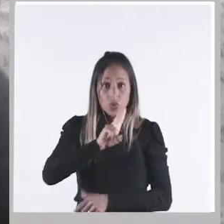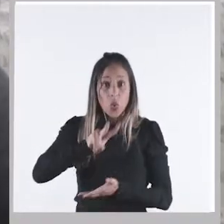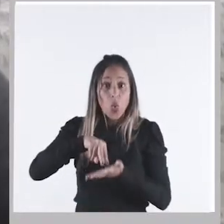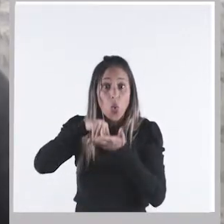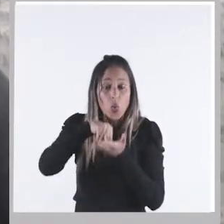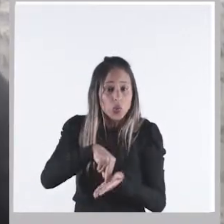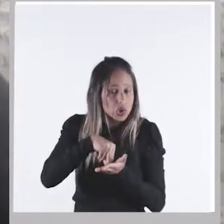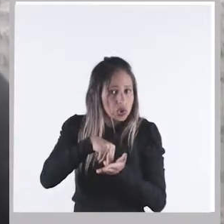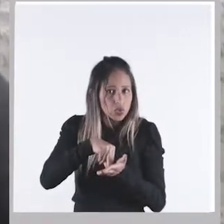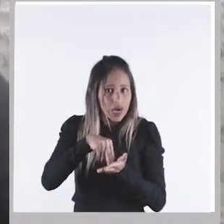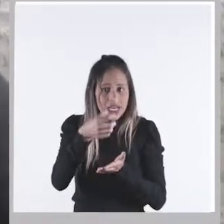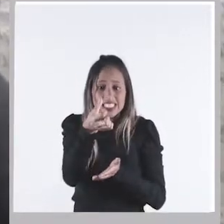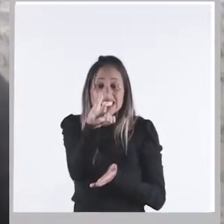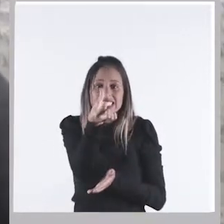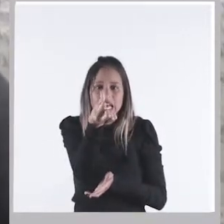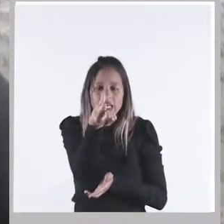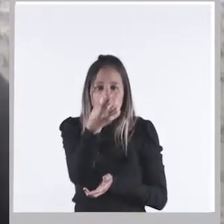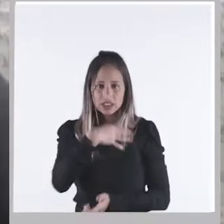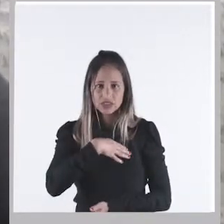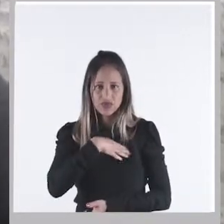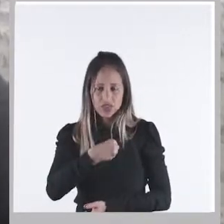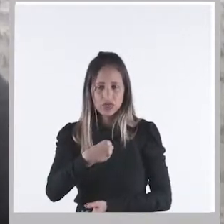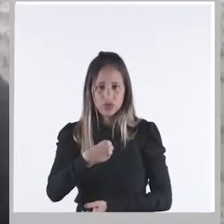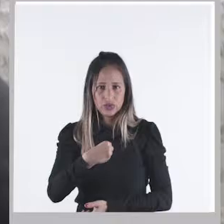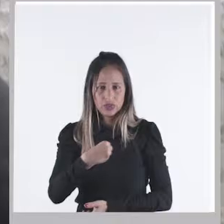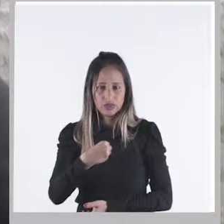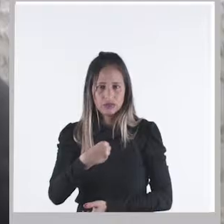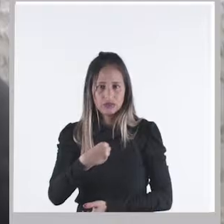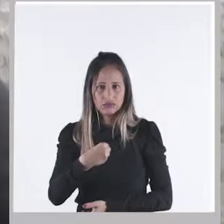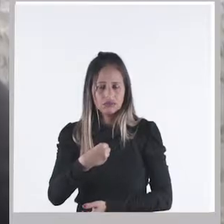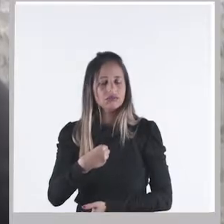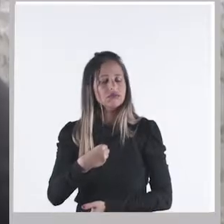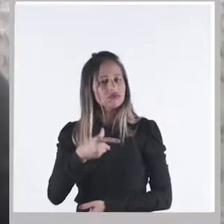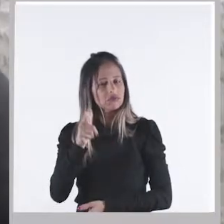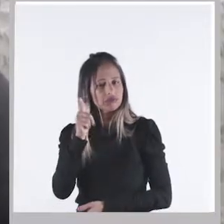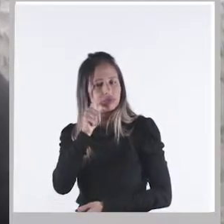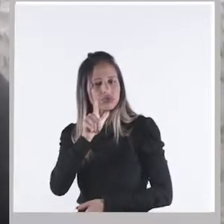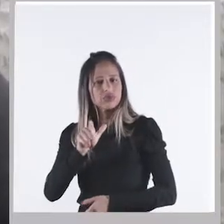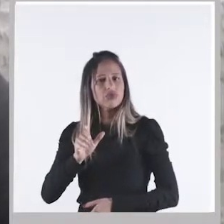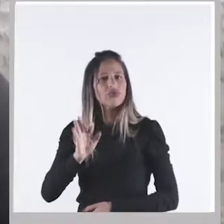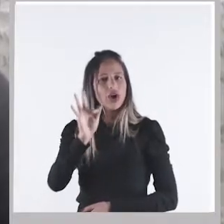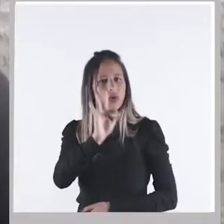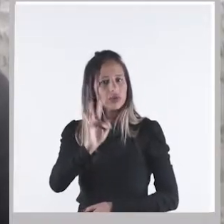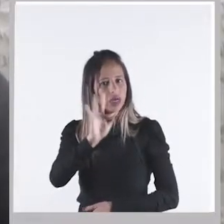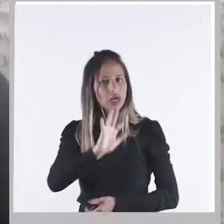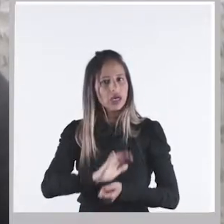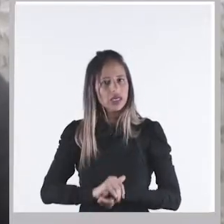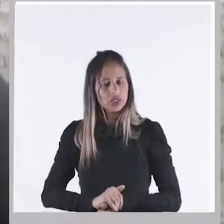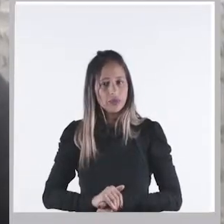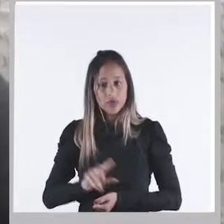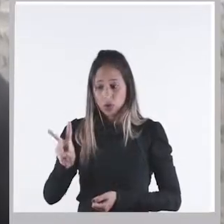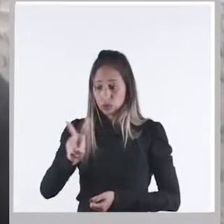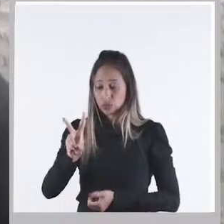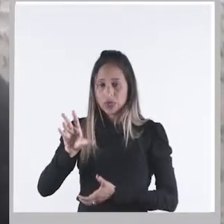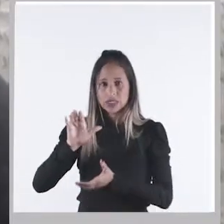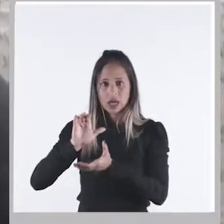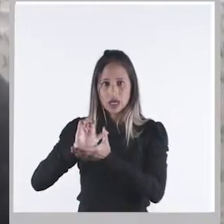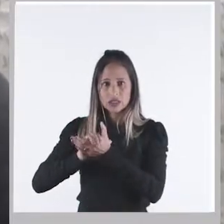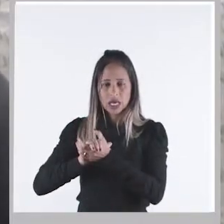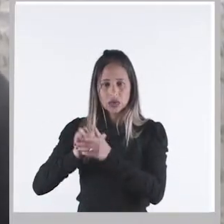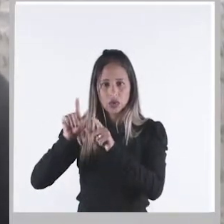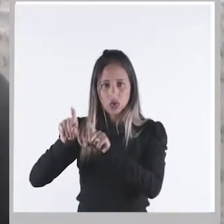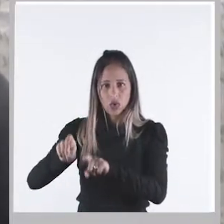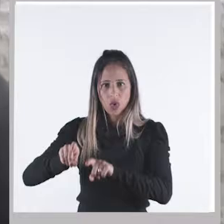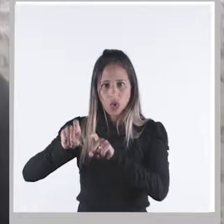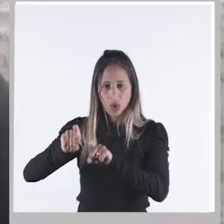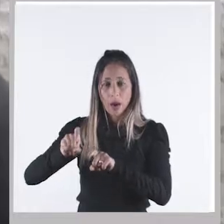universidade. E 6 fizeram universidade pública. Então eu acho que é uma estatística interessante para um casal de trabalhadores rurais, né? Porque meu pai